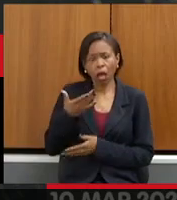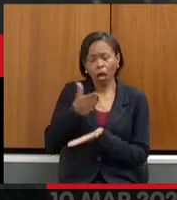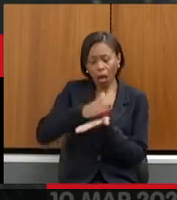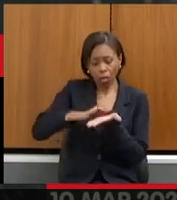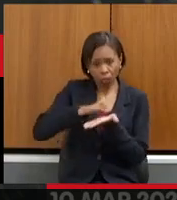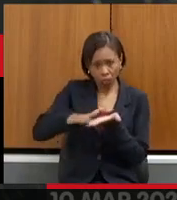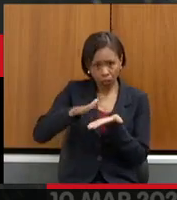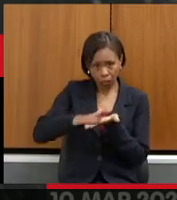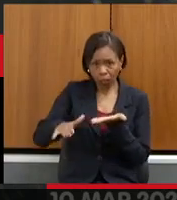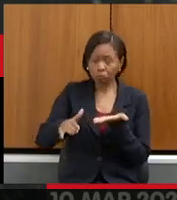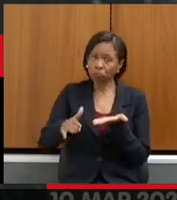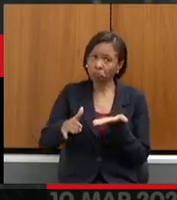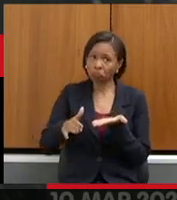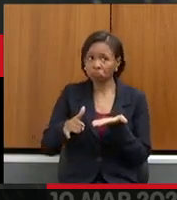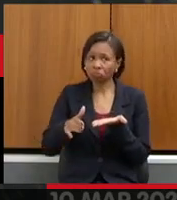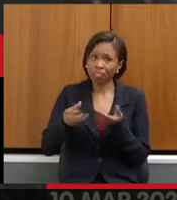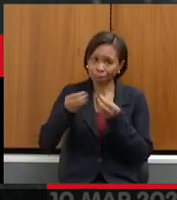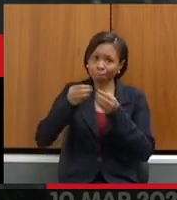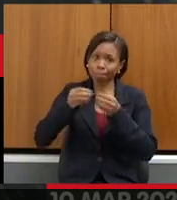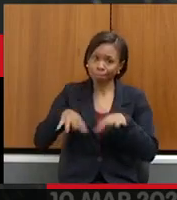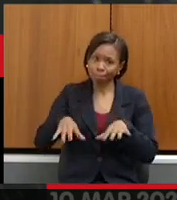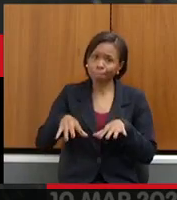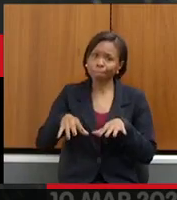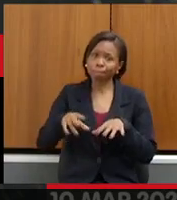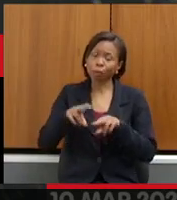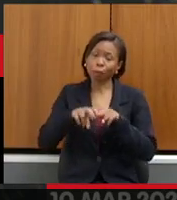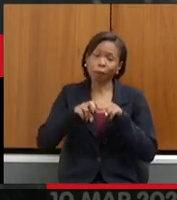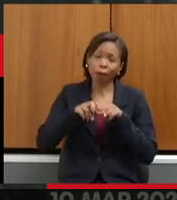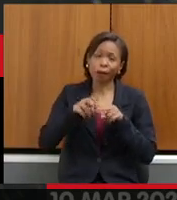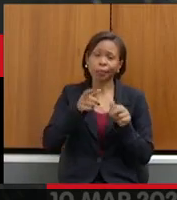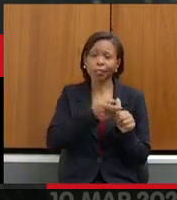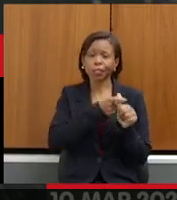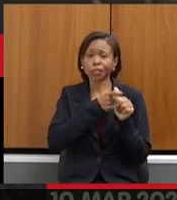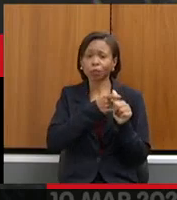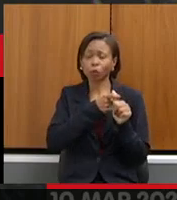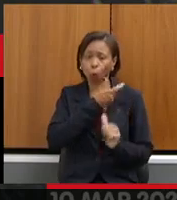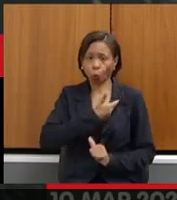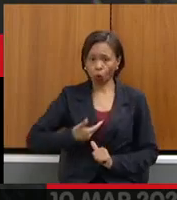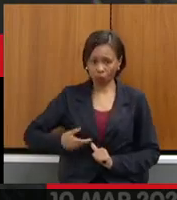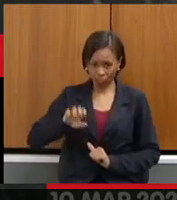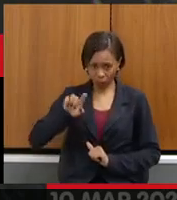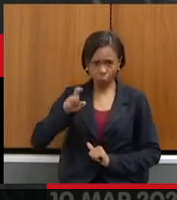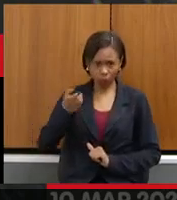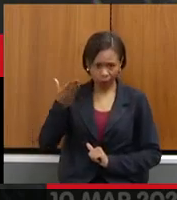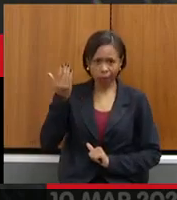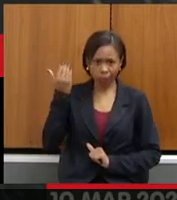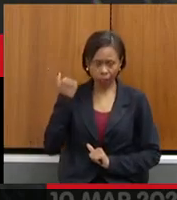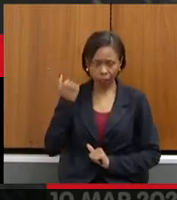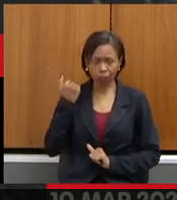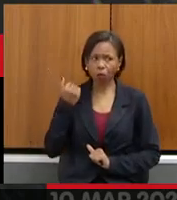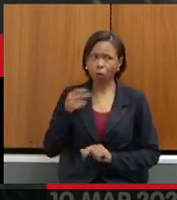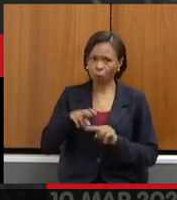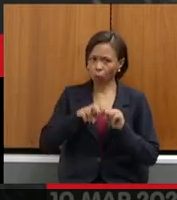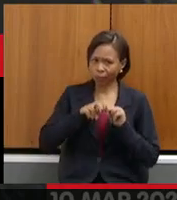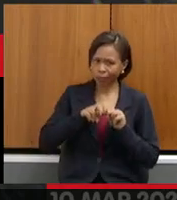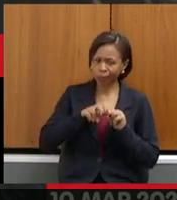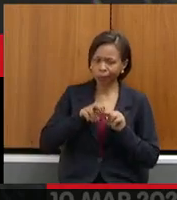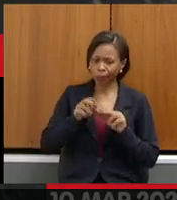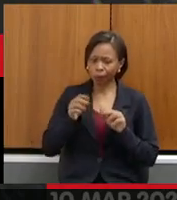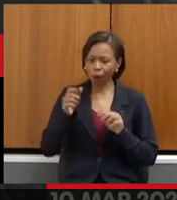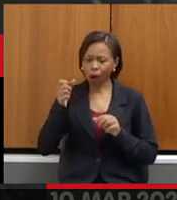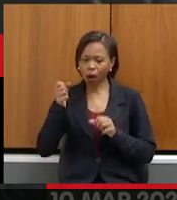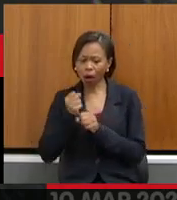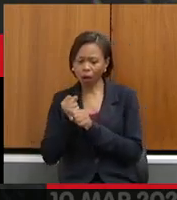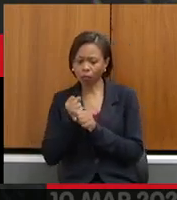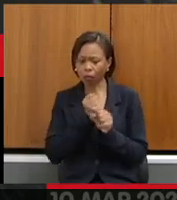e portanto é impactadas pelas dívidas do governo anterior e por isso a diferença entre um ano e outro eu